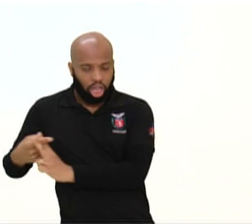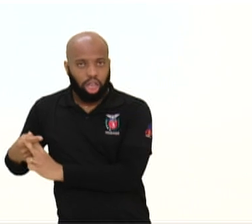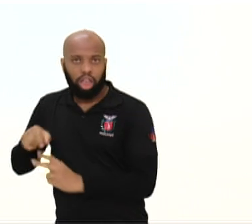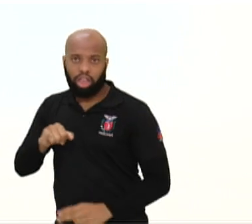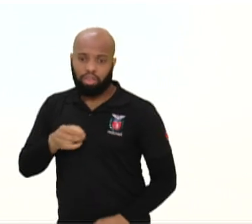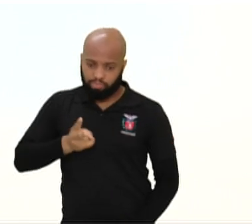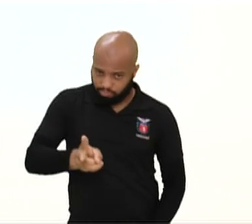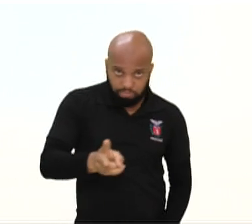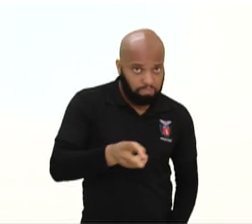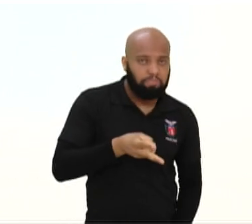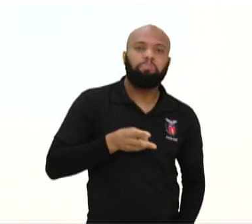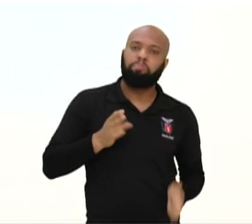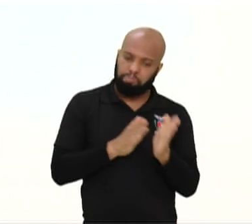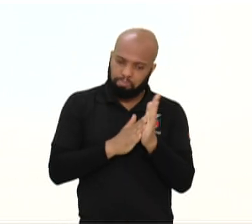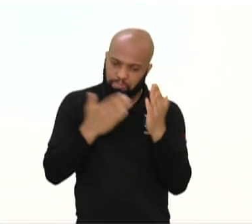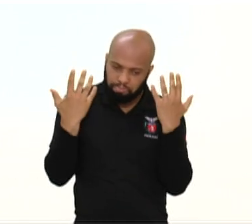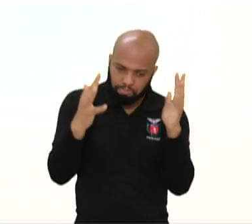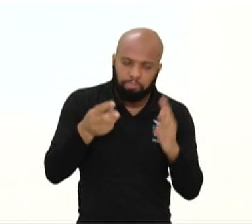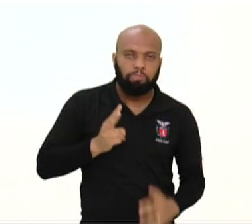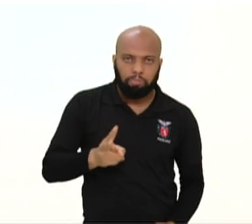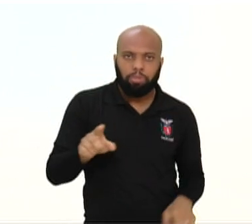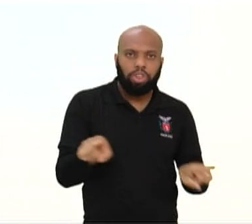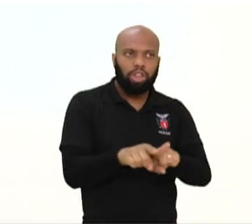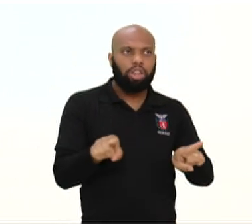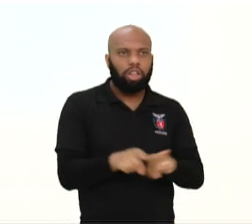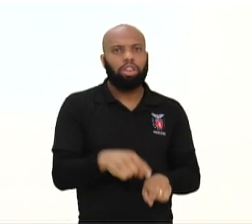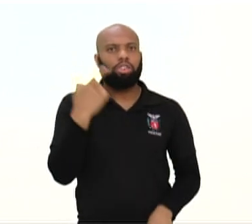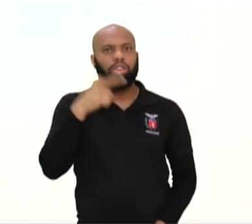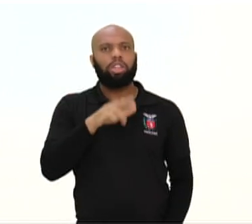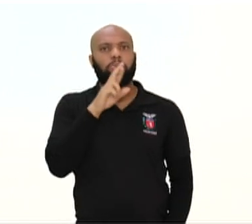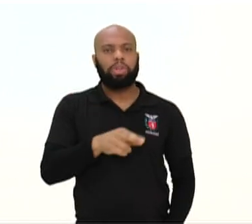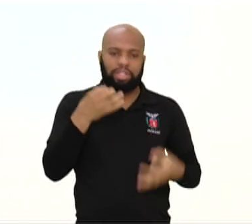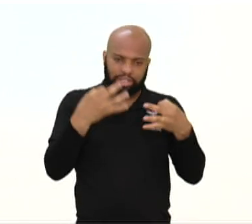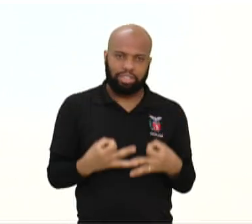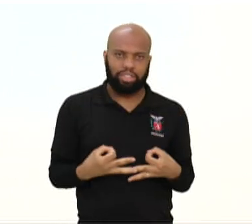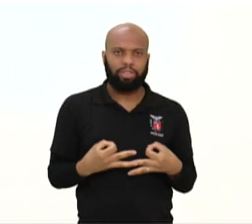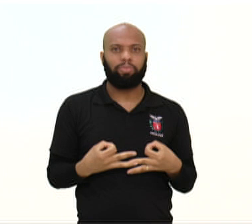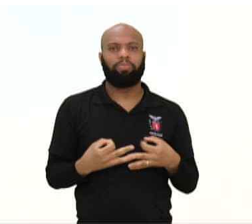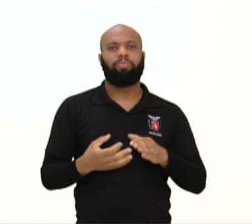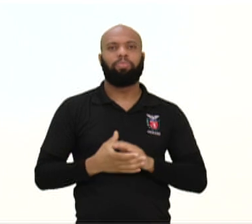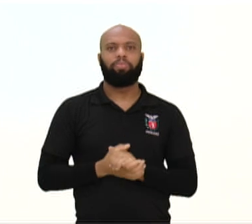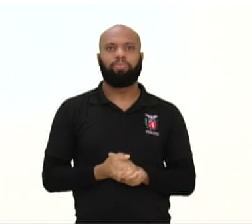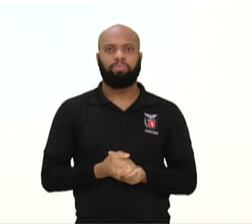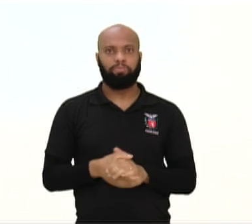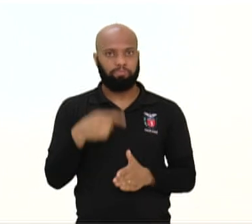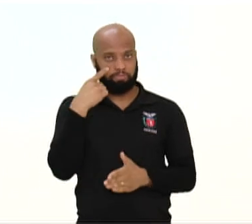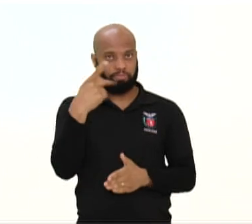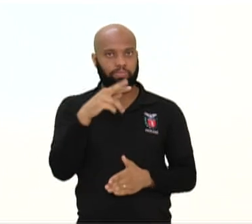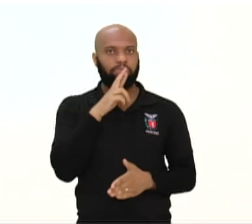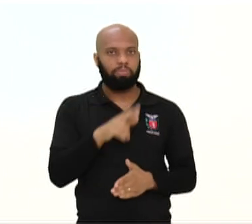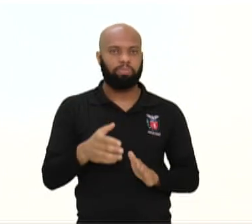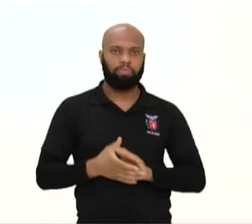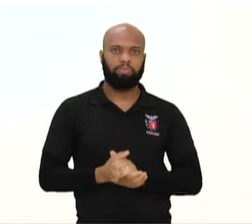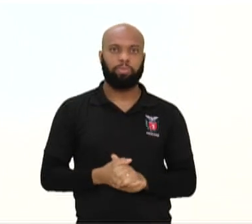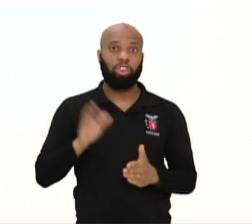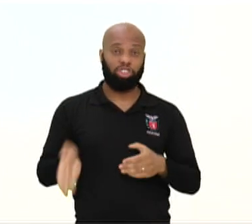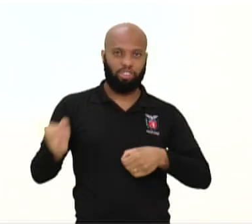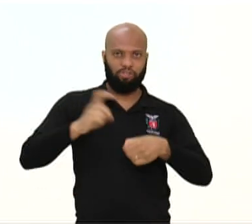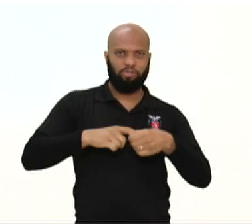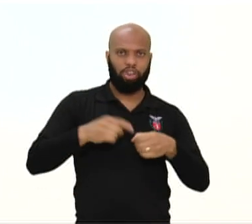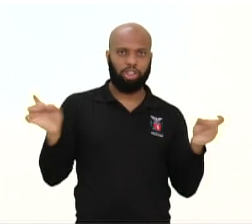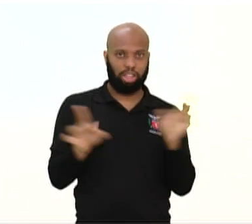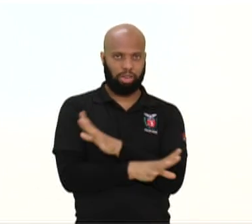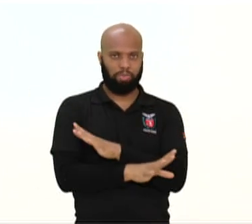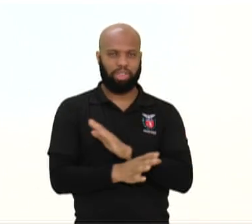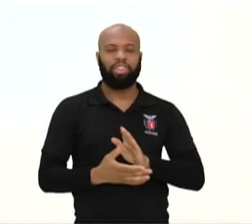corrigir. Se você acertou, você vai continuar e fazer certo também. Então, todo mundo vai acertar. Vamos ver? Daqui a pouquinho a gente volta. Terminem lá,